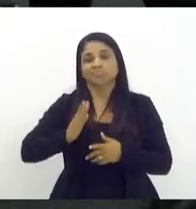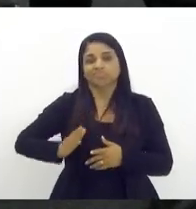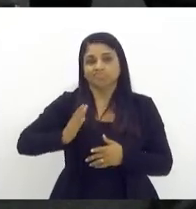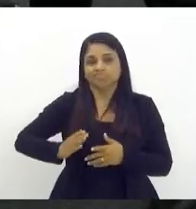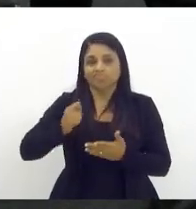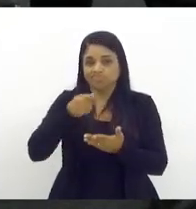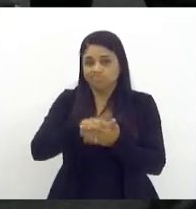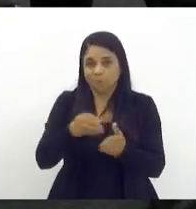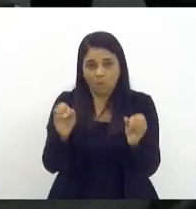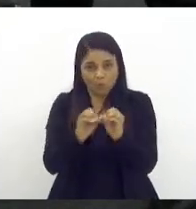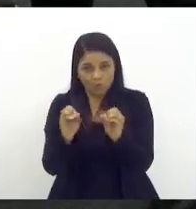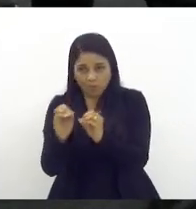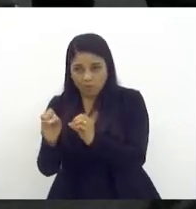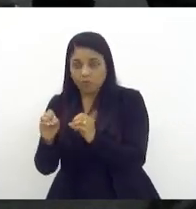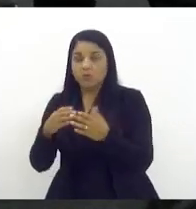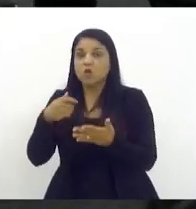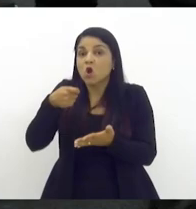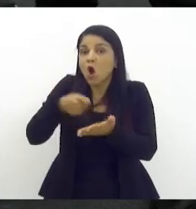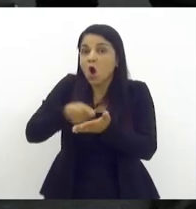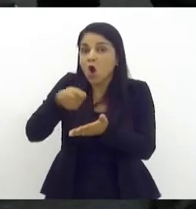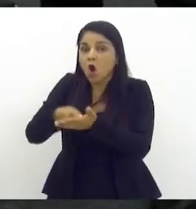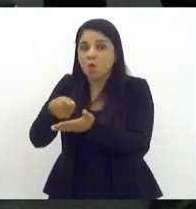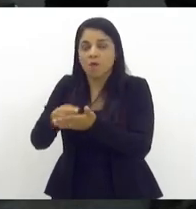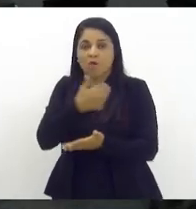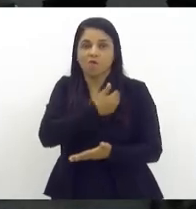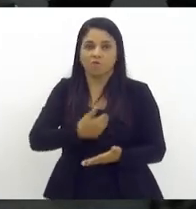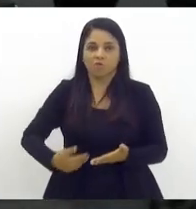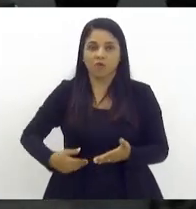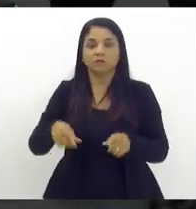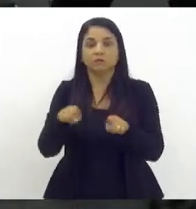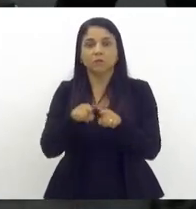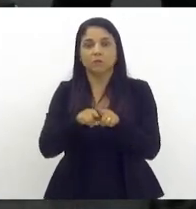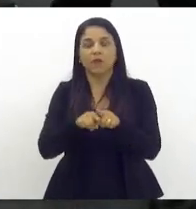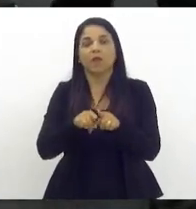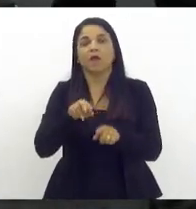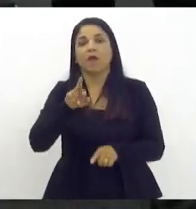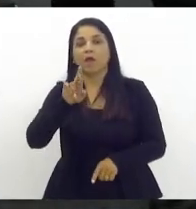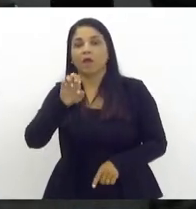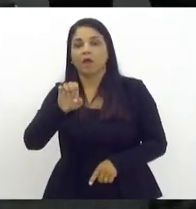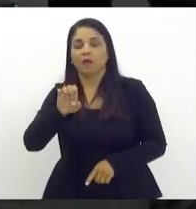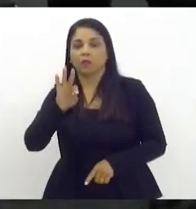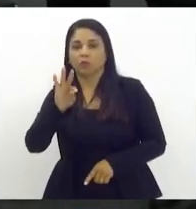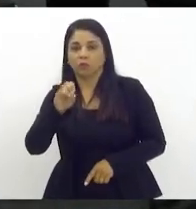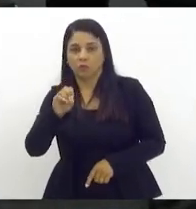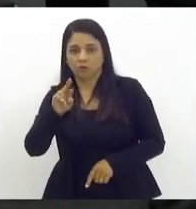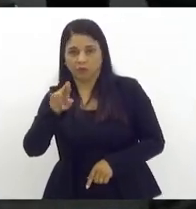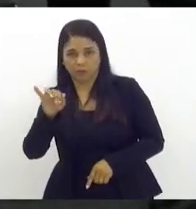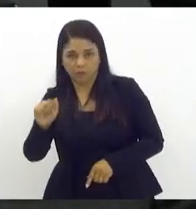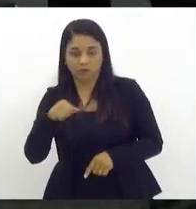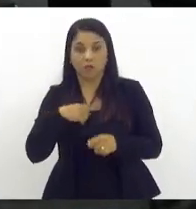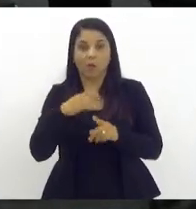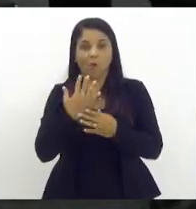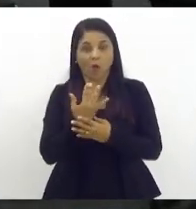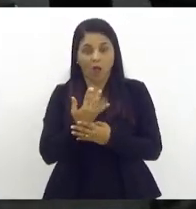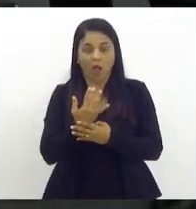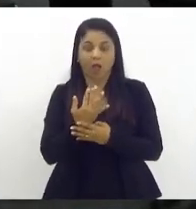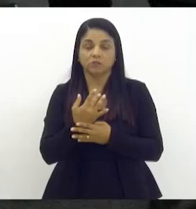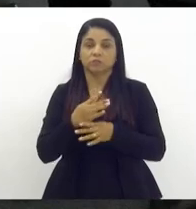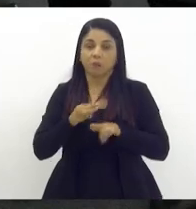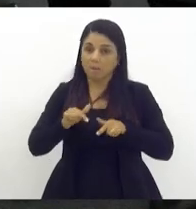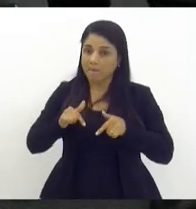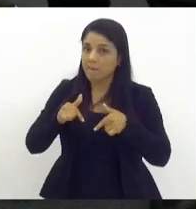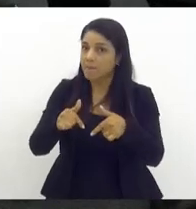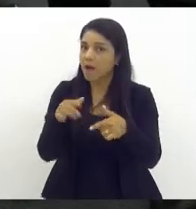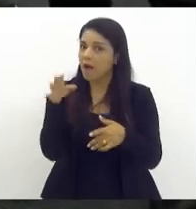cobrança ao governo, à reitoria da UERJ, que tomem as medidas cabíveis o mais rápido possível para